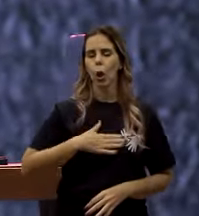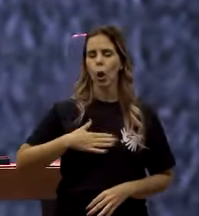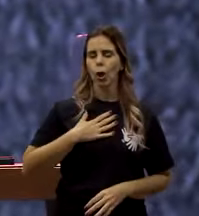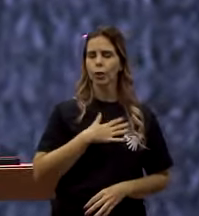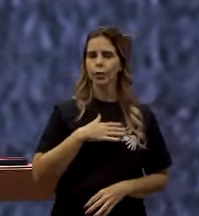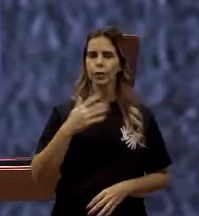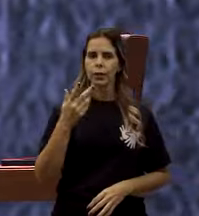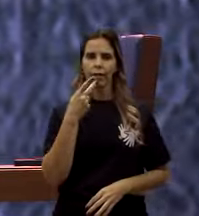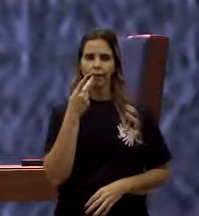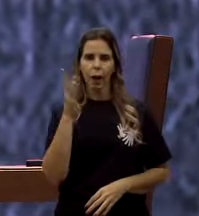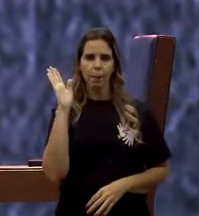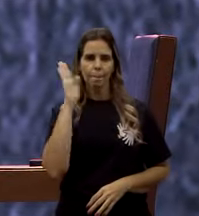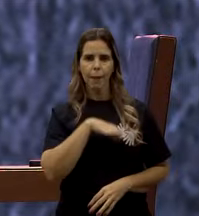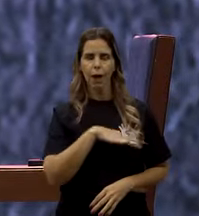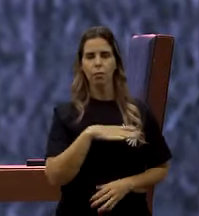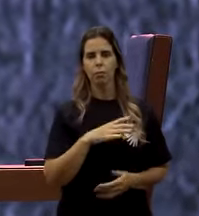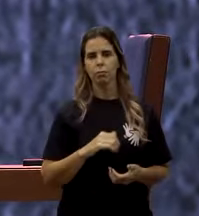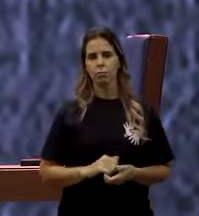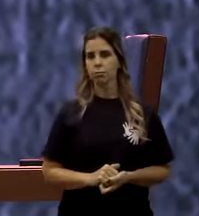venenosa